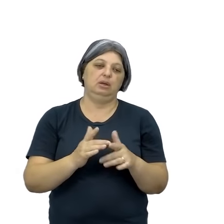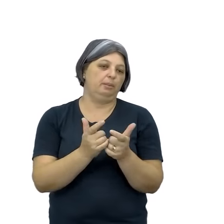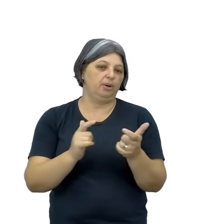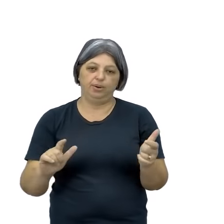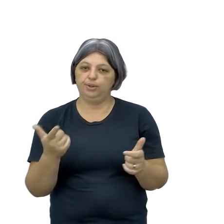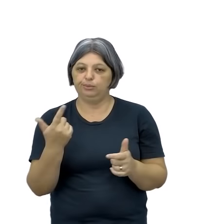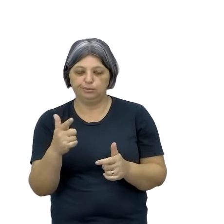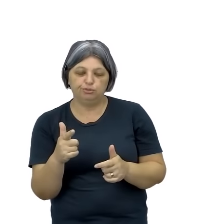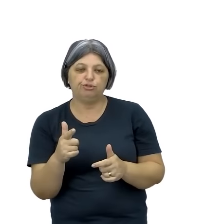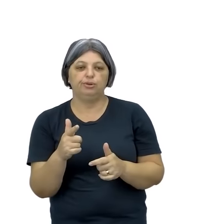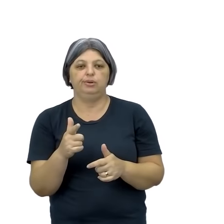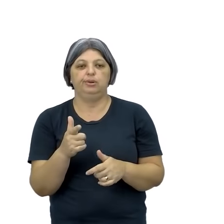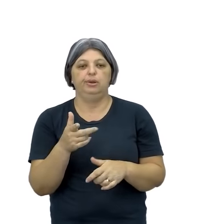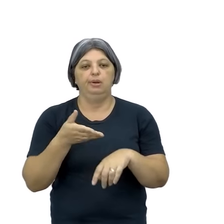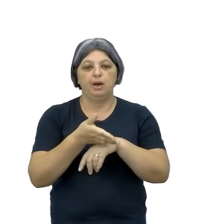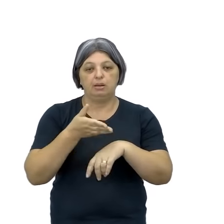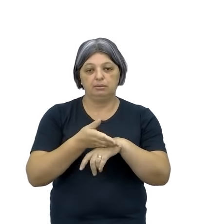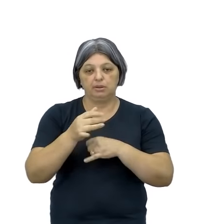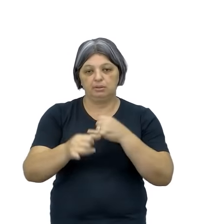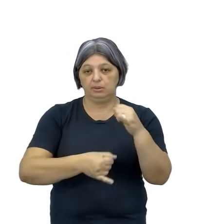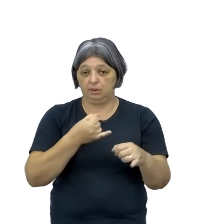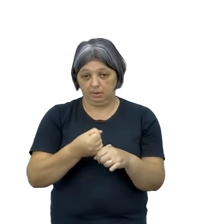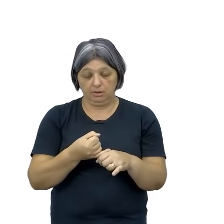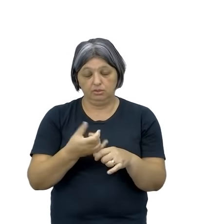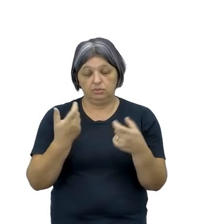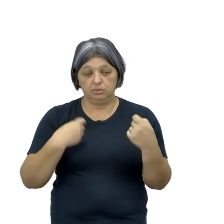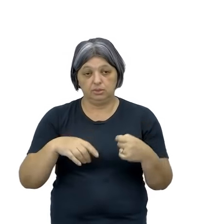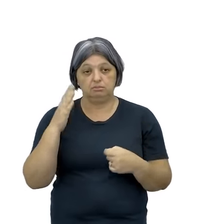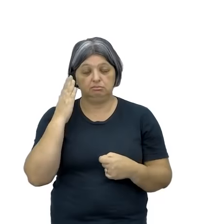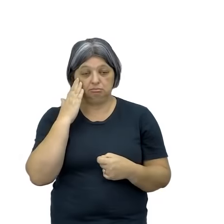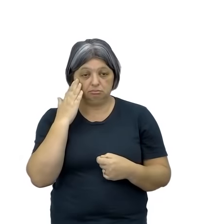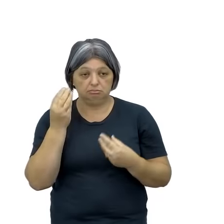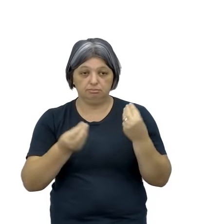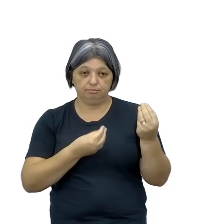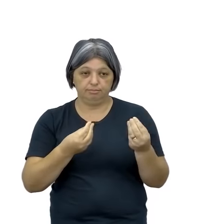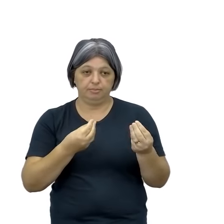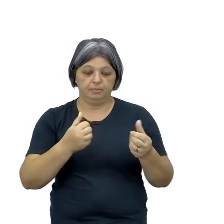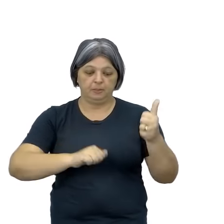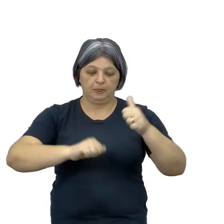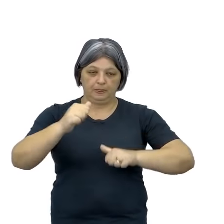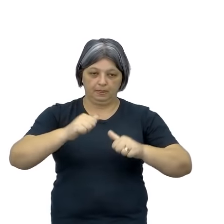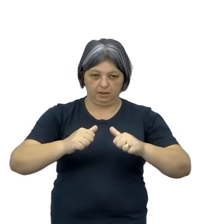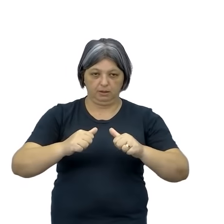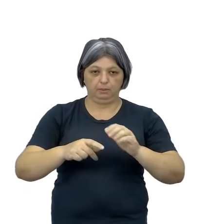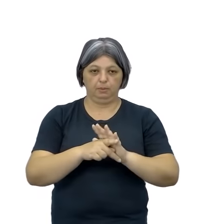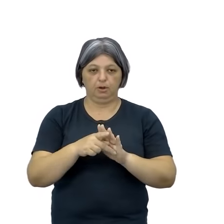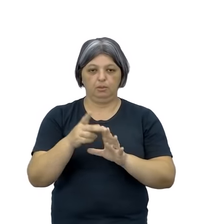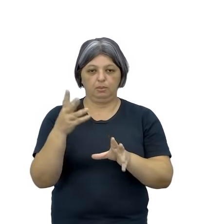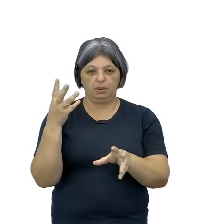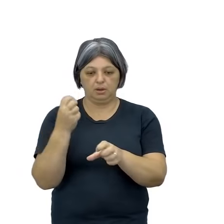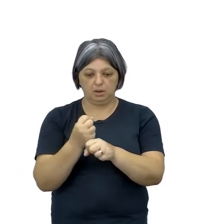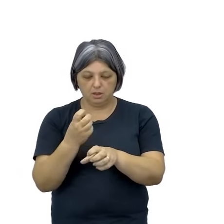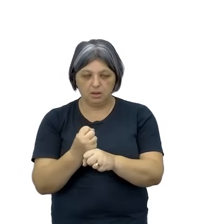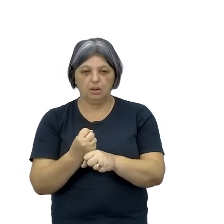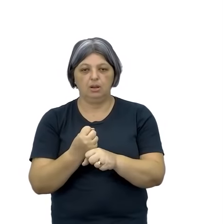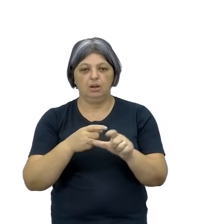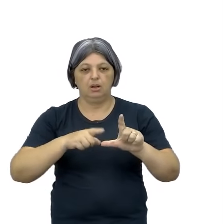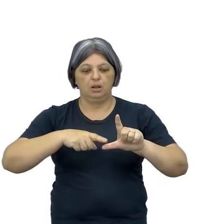dificuldades foram muitas, então nós temos que ter sempre esse olhar quando nós analisamos números, dados, tá bom? Então é